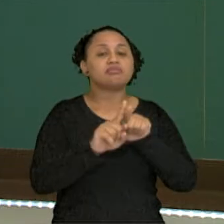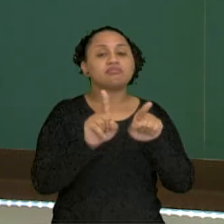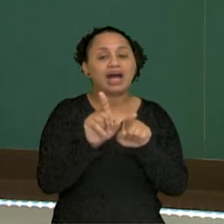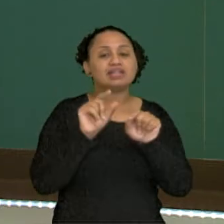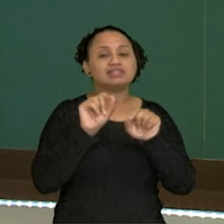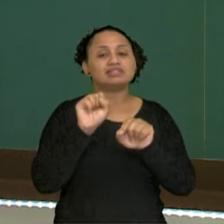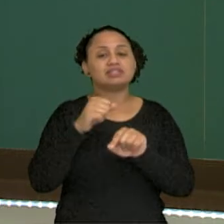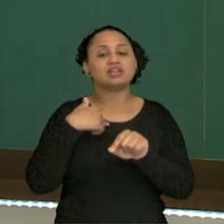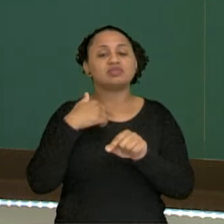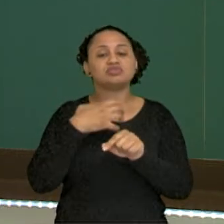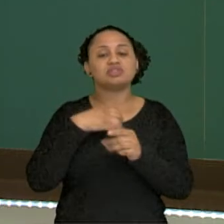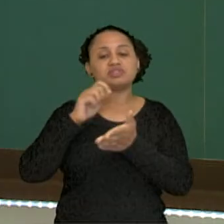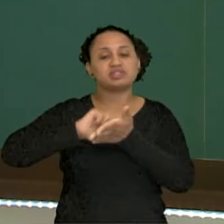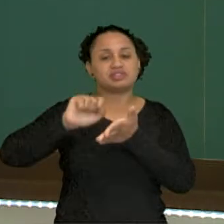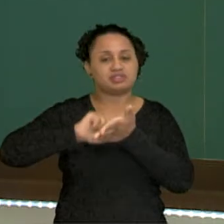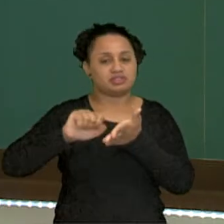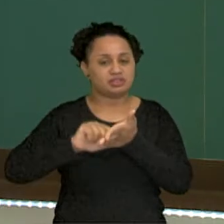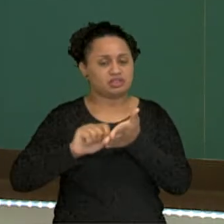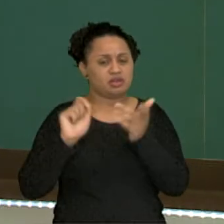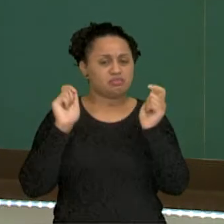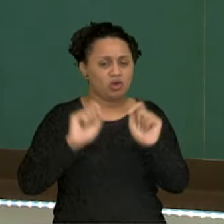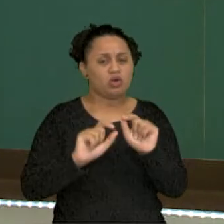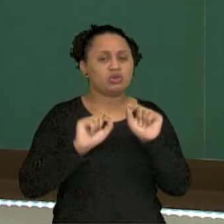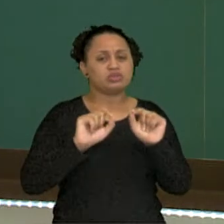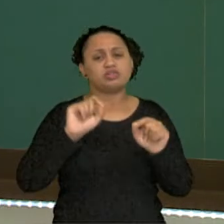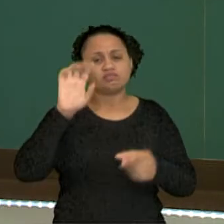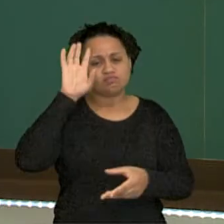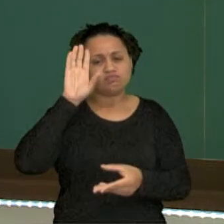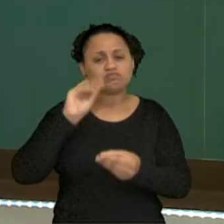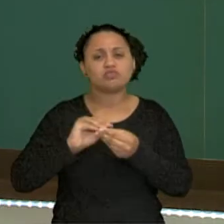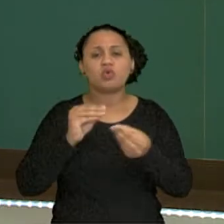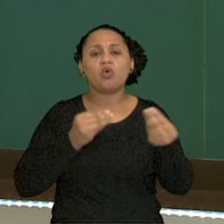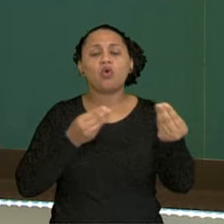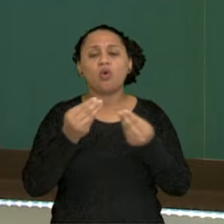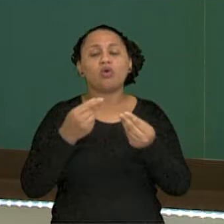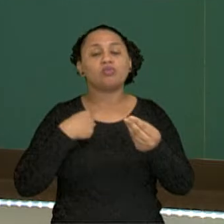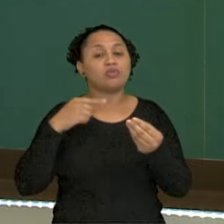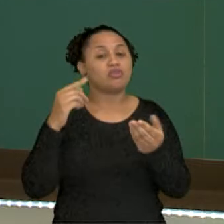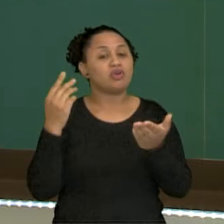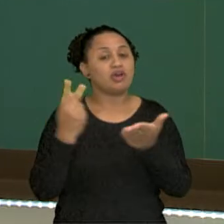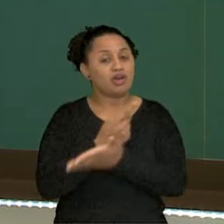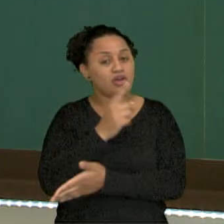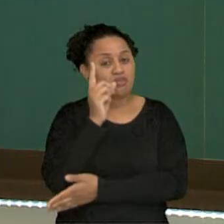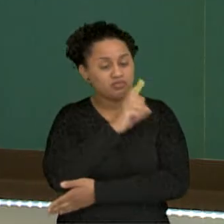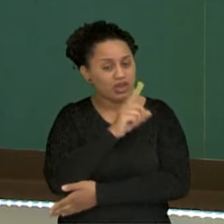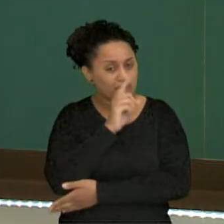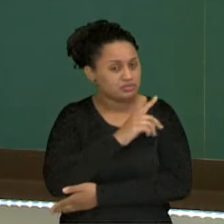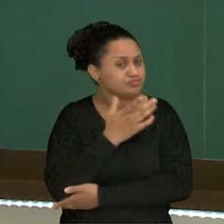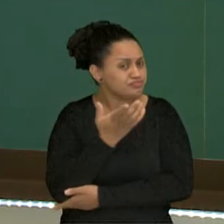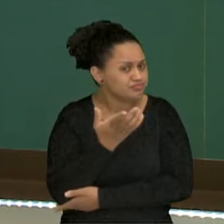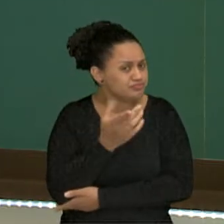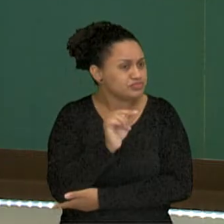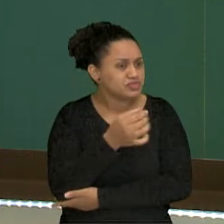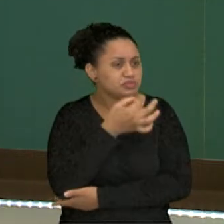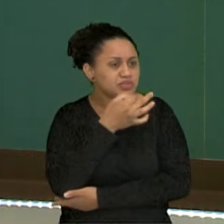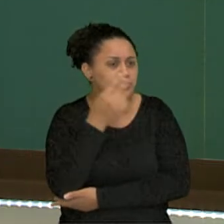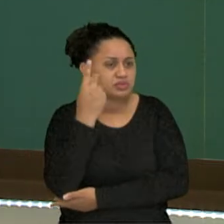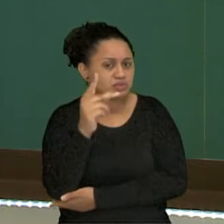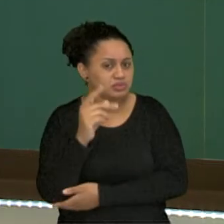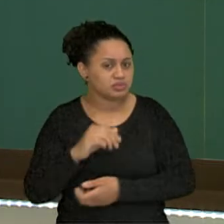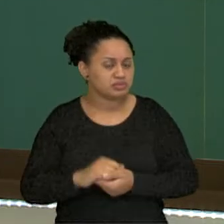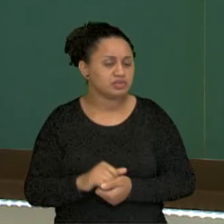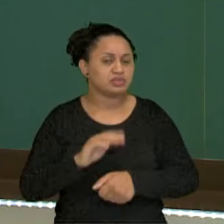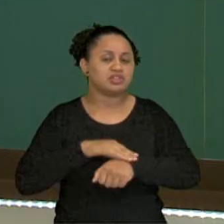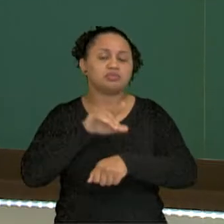sintática da escrita podem ser interpretadas como falhas? O que você acha? É um tempo para